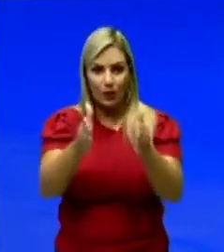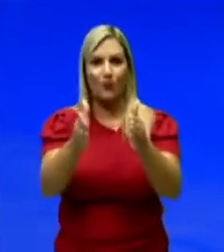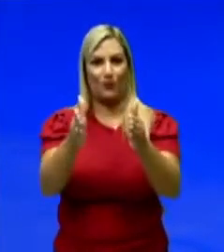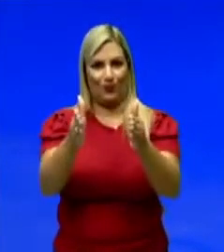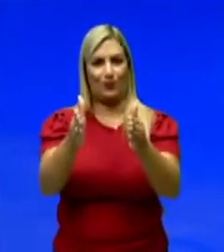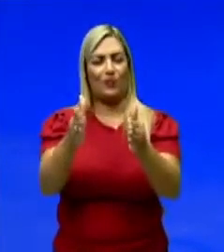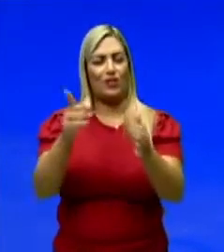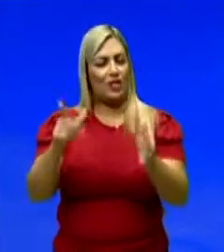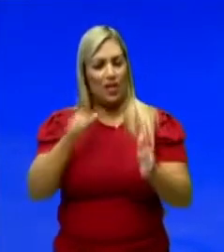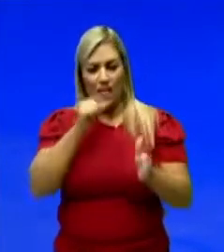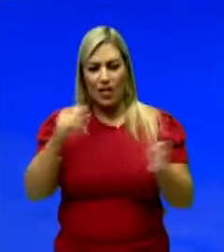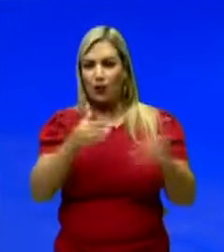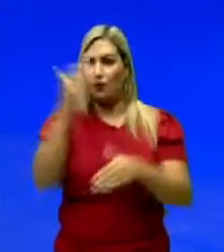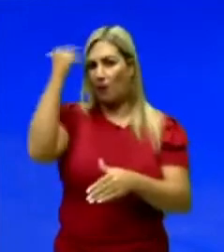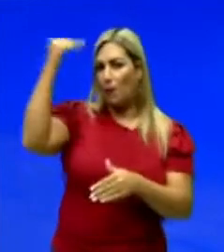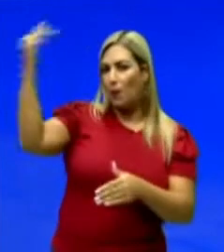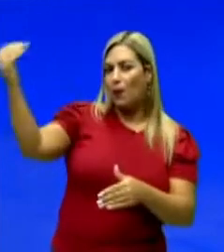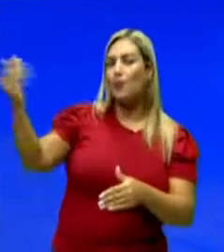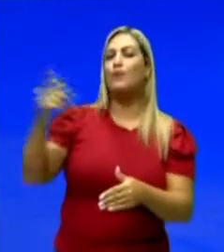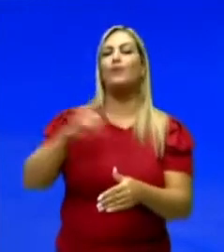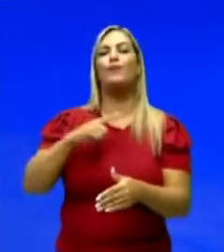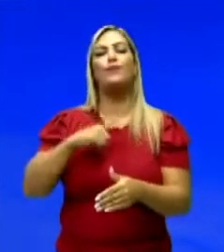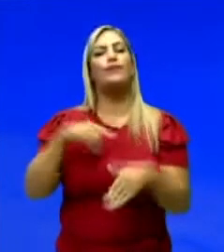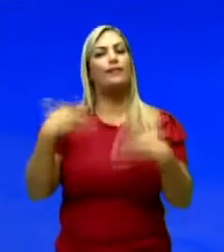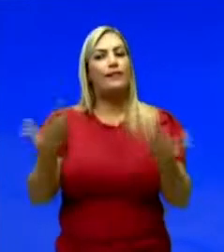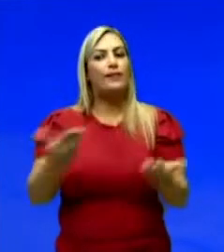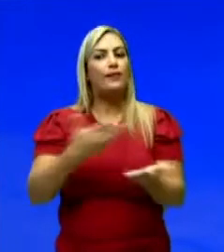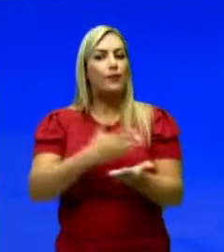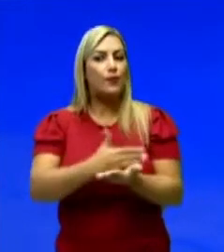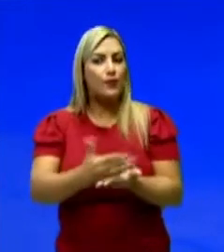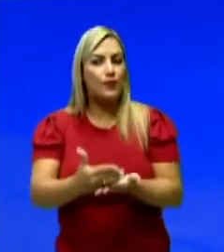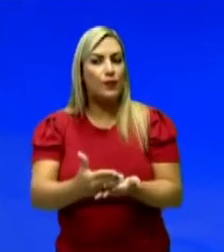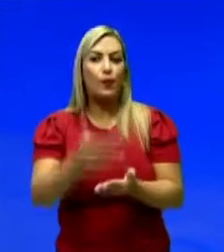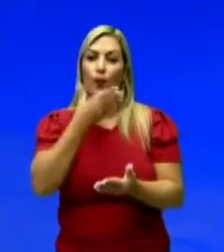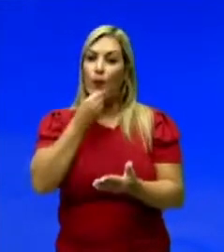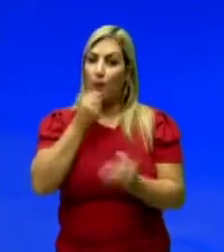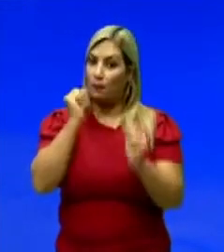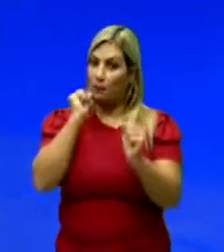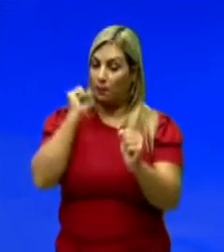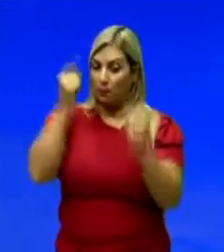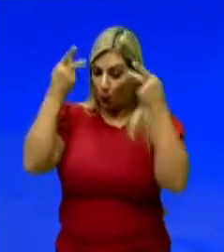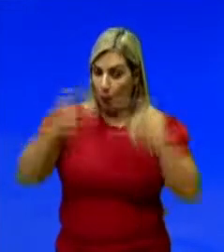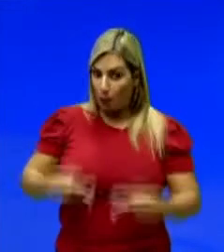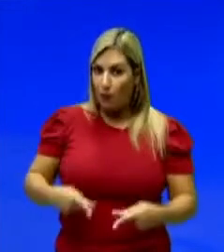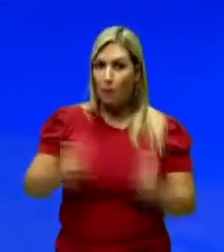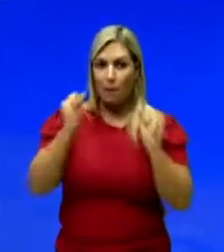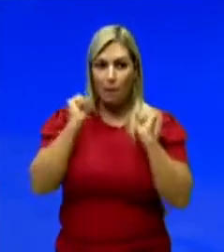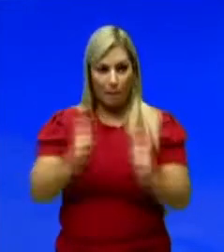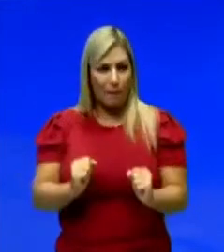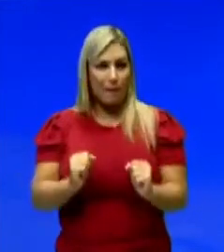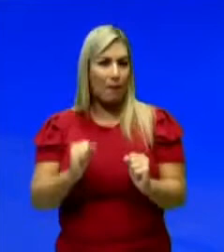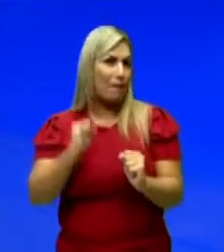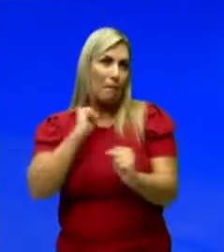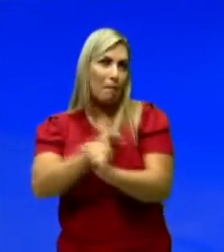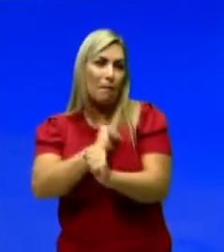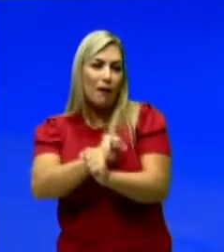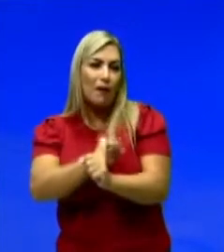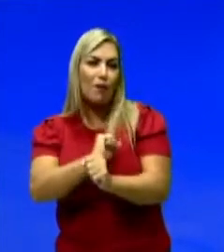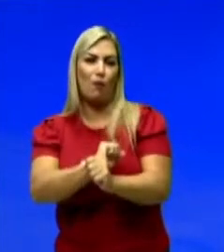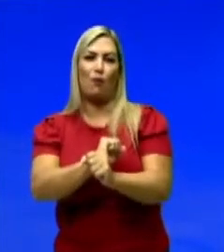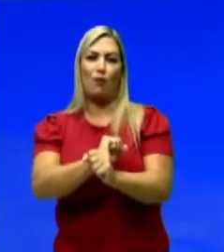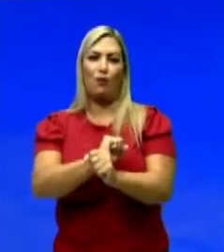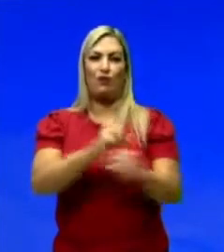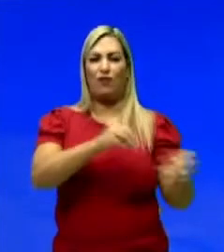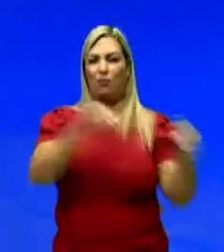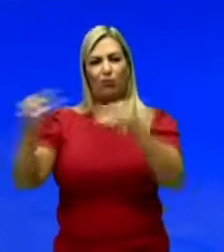né é porque porque a partir daí o homem deixou de ser nômade e passou a assumir civilizações sedentárias né ele